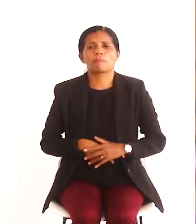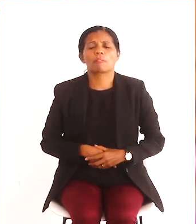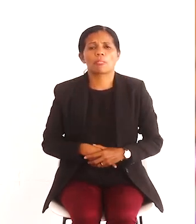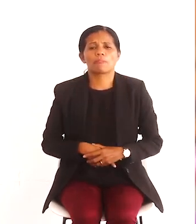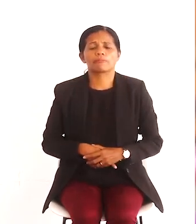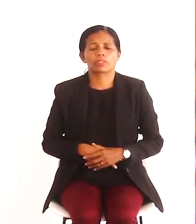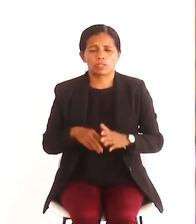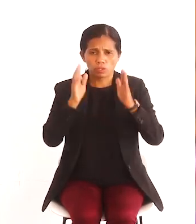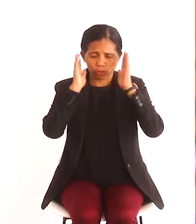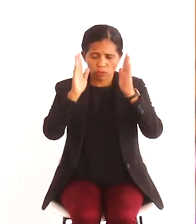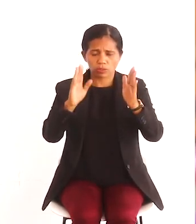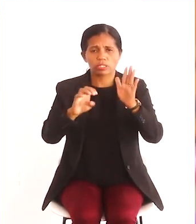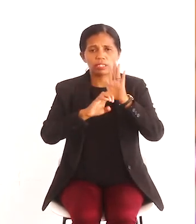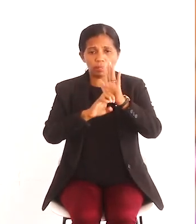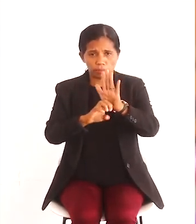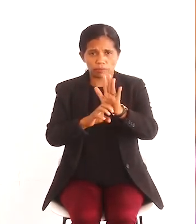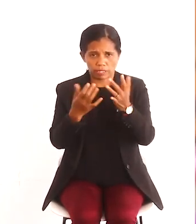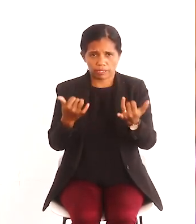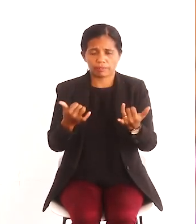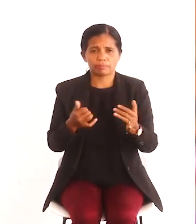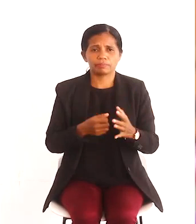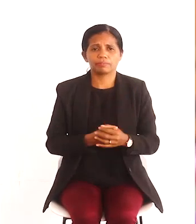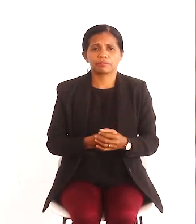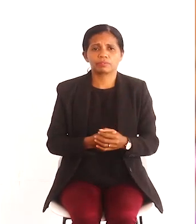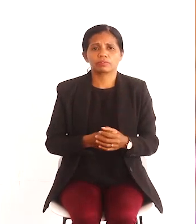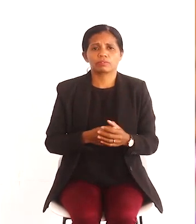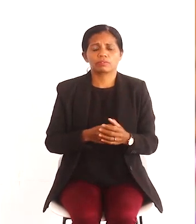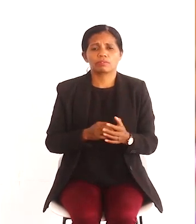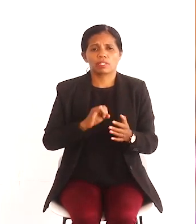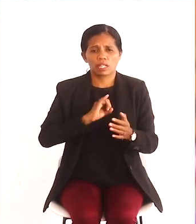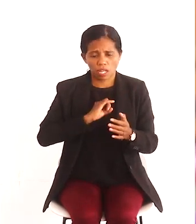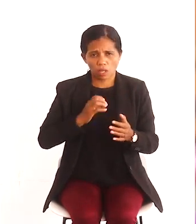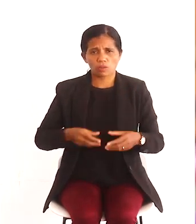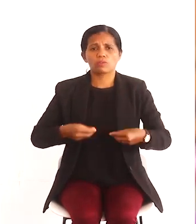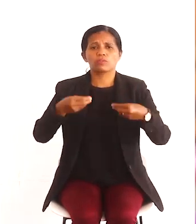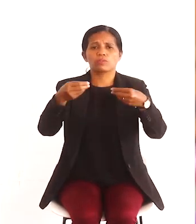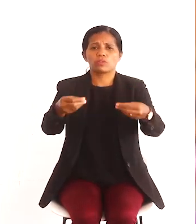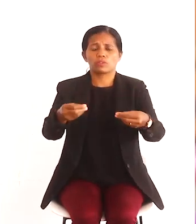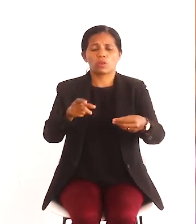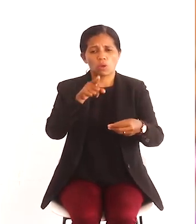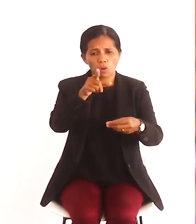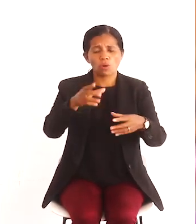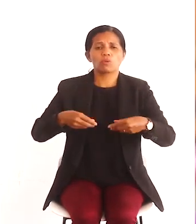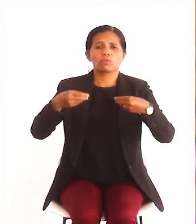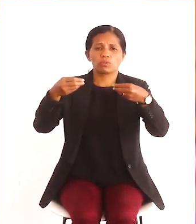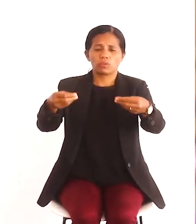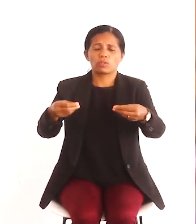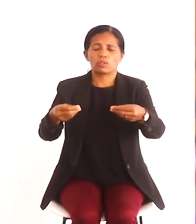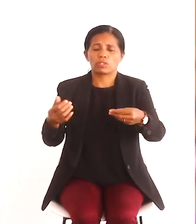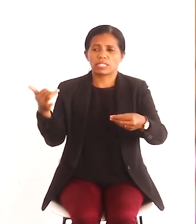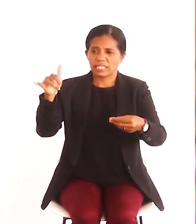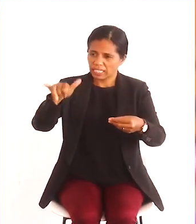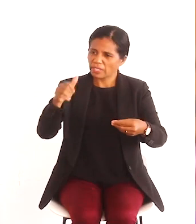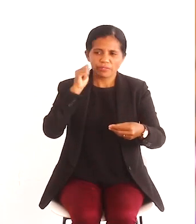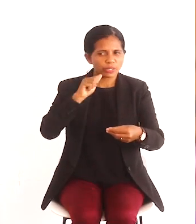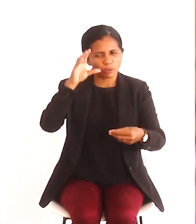Observem este exemplo. Eu dei, tu deste, o senhor deu,